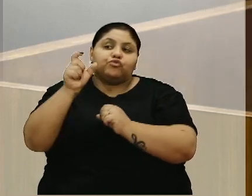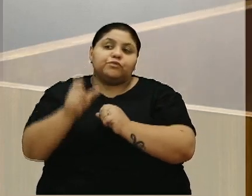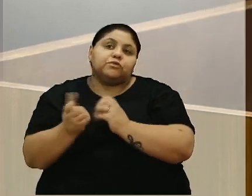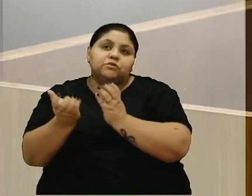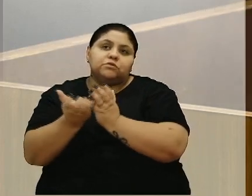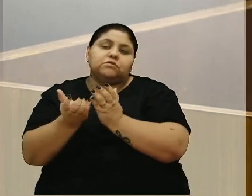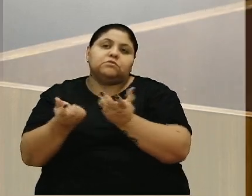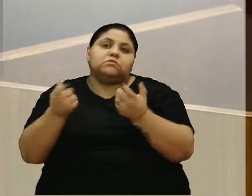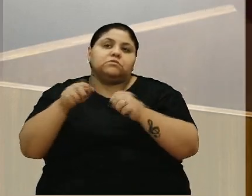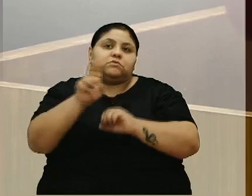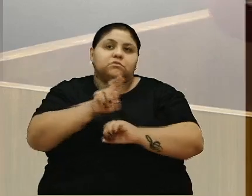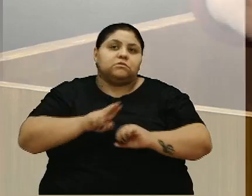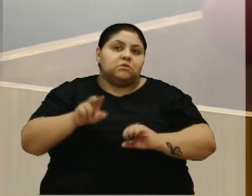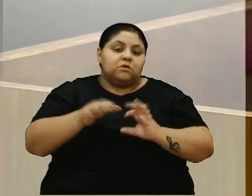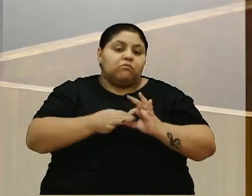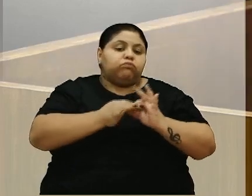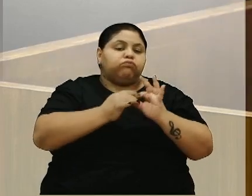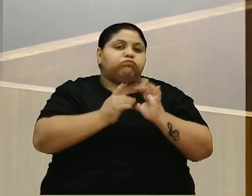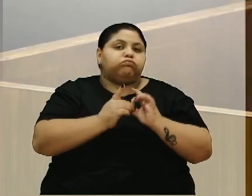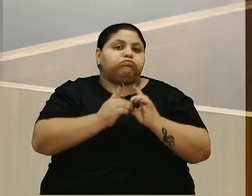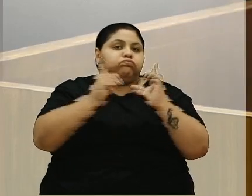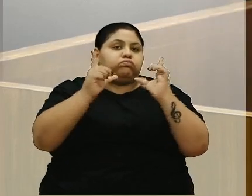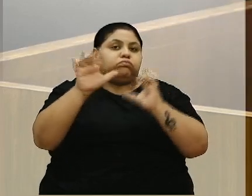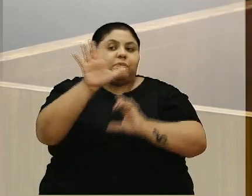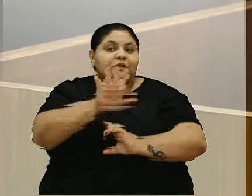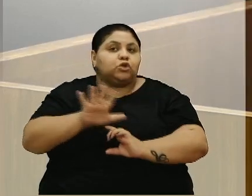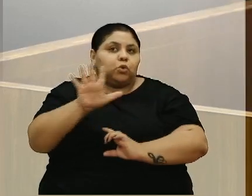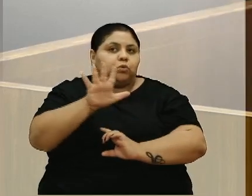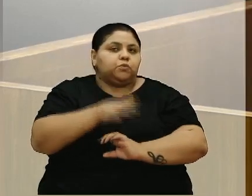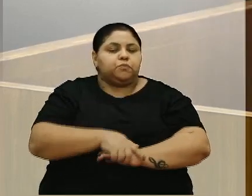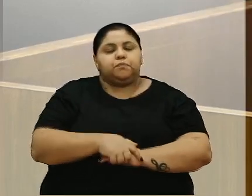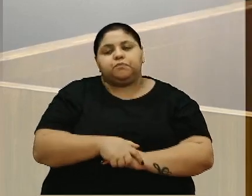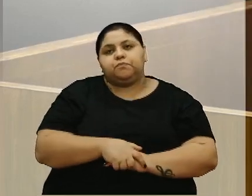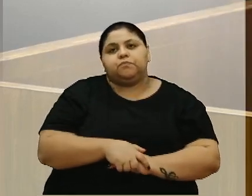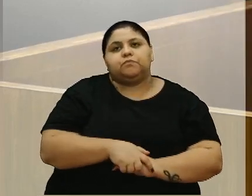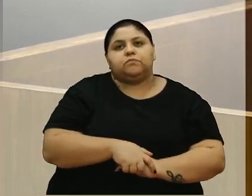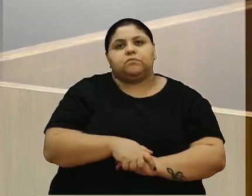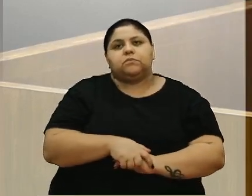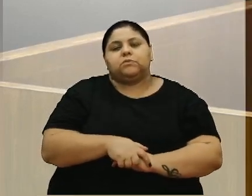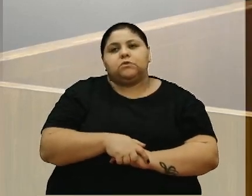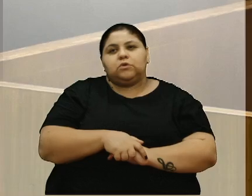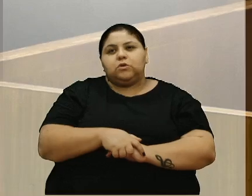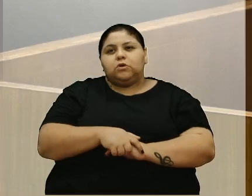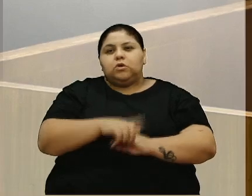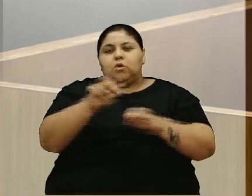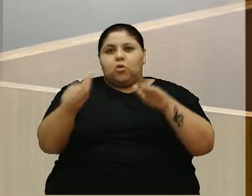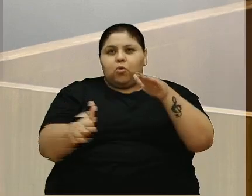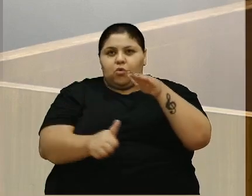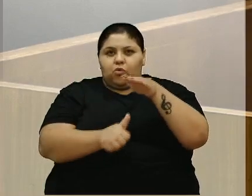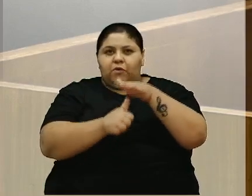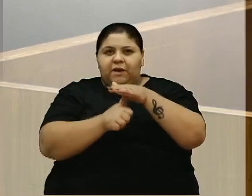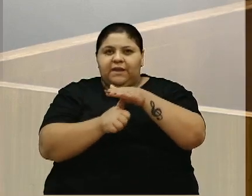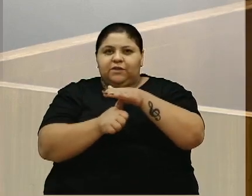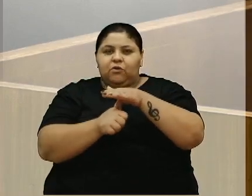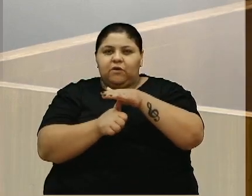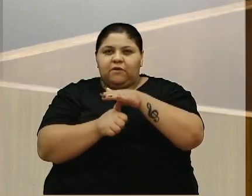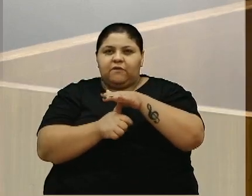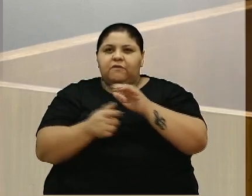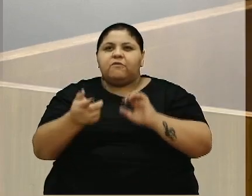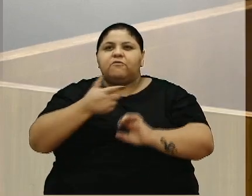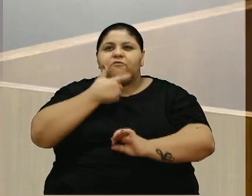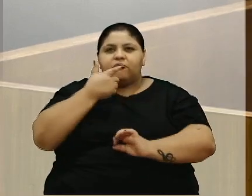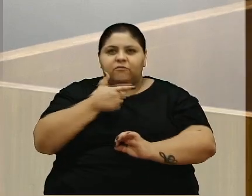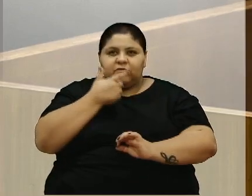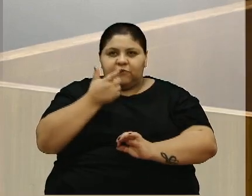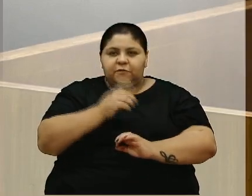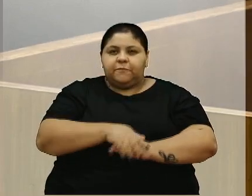de uma universidade que seja democrática para todos. E aí, então, os Orsi, naquela época, ele disse o seguinte: no momento oportuno,